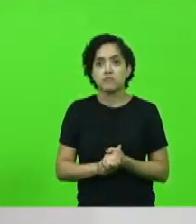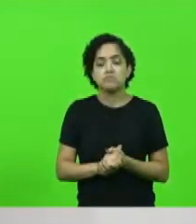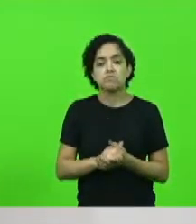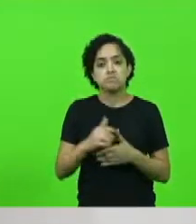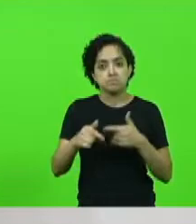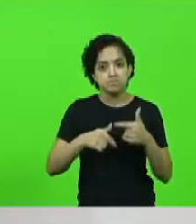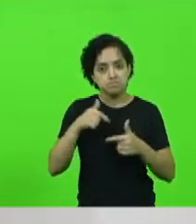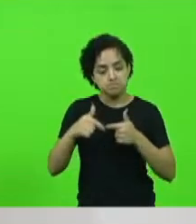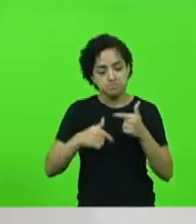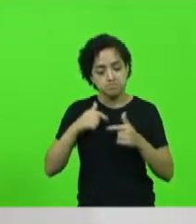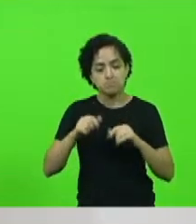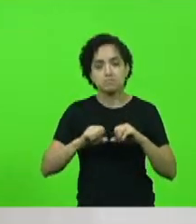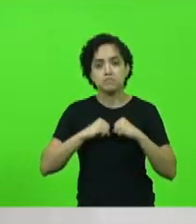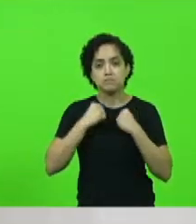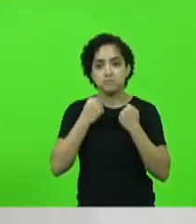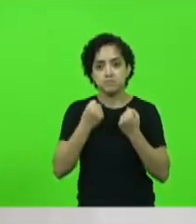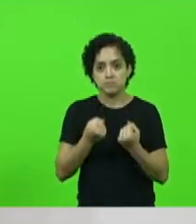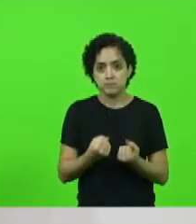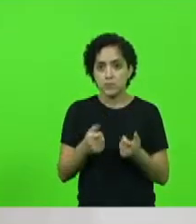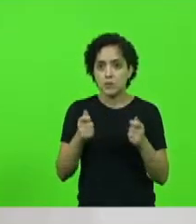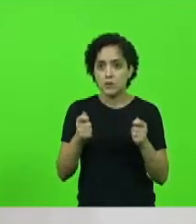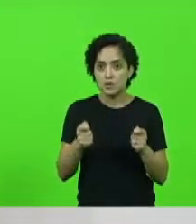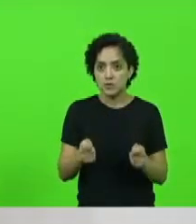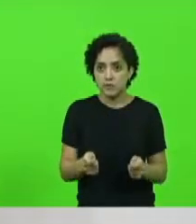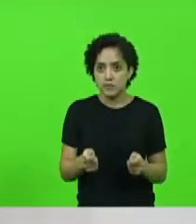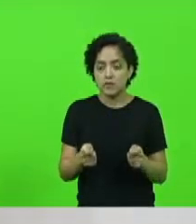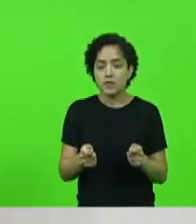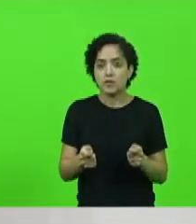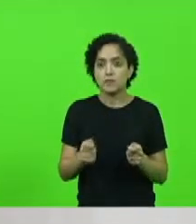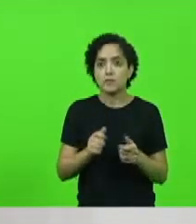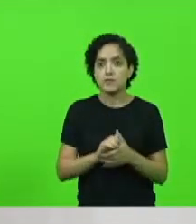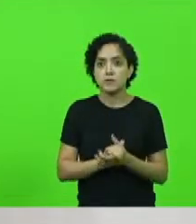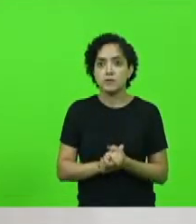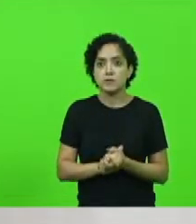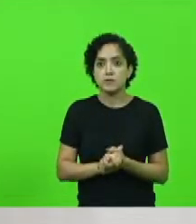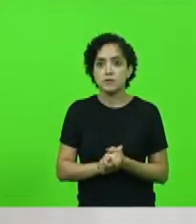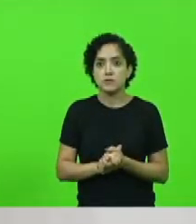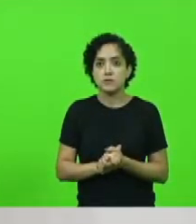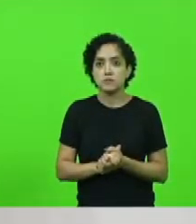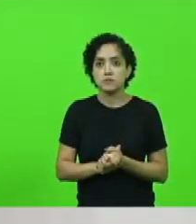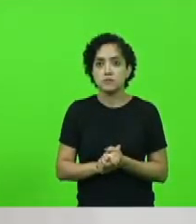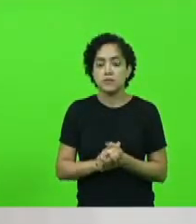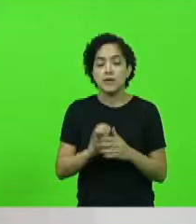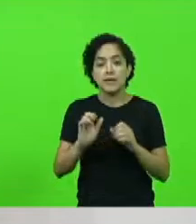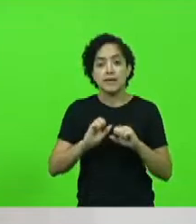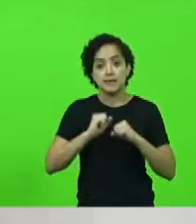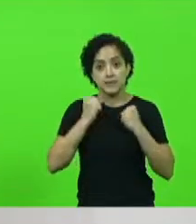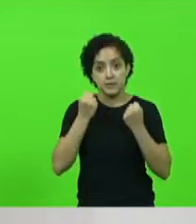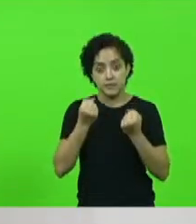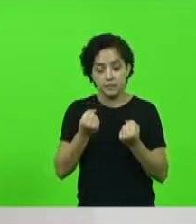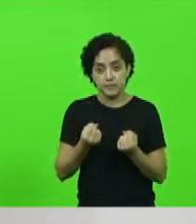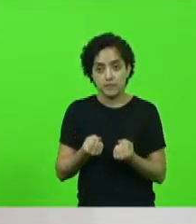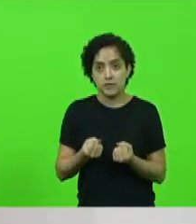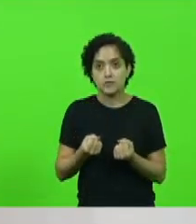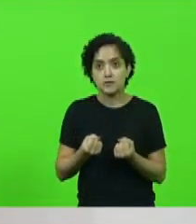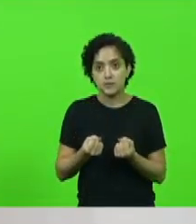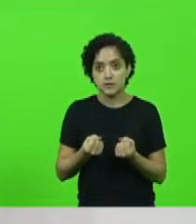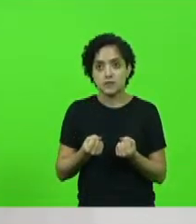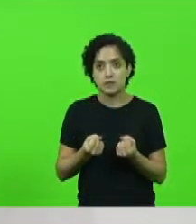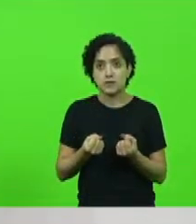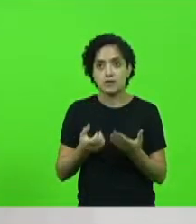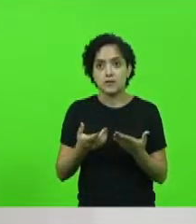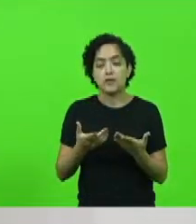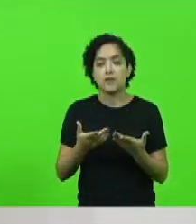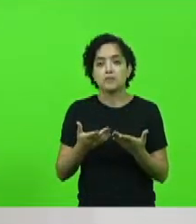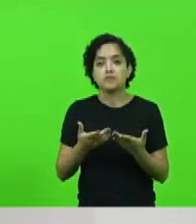trabalhador, firme nas suas posições em defesa das suas